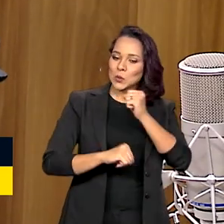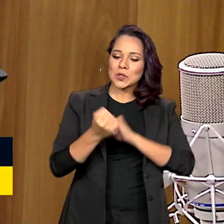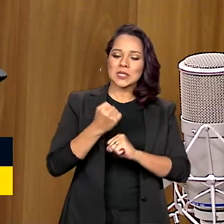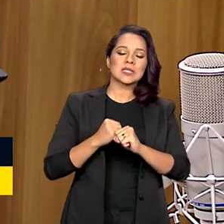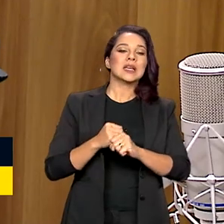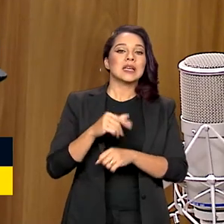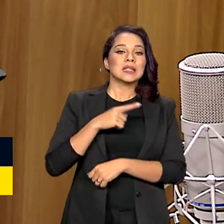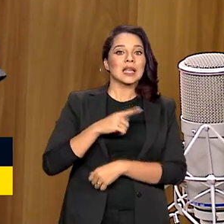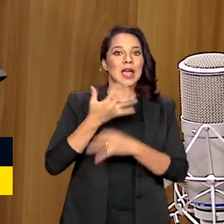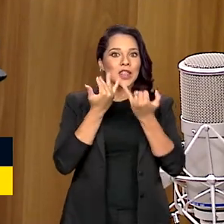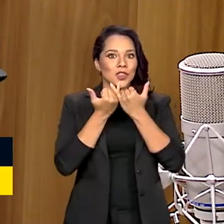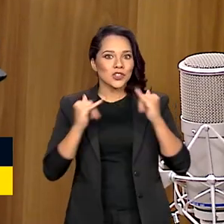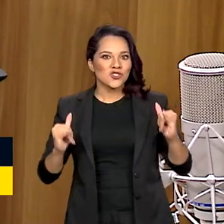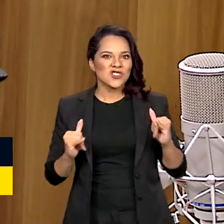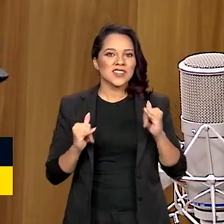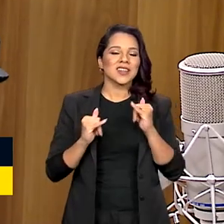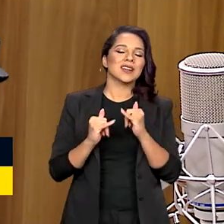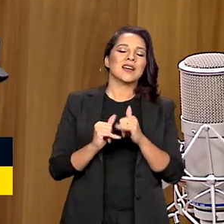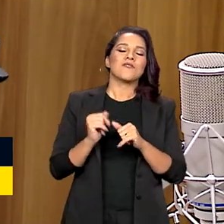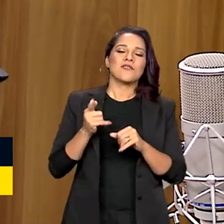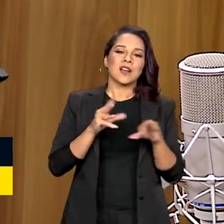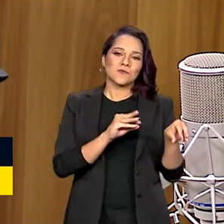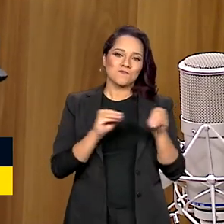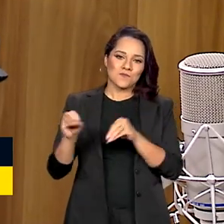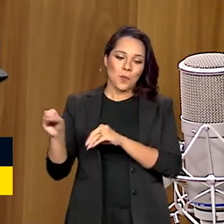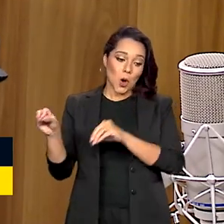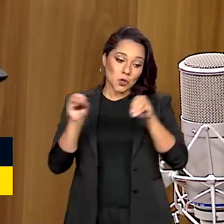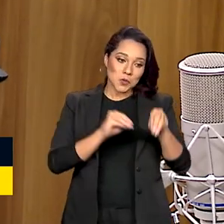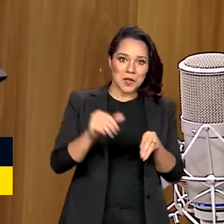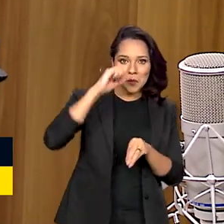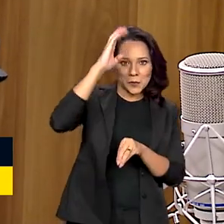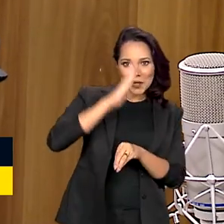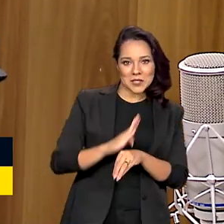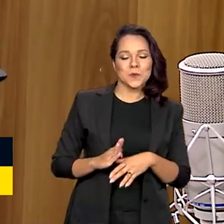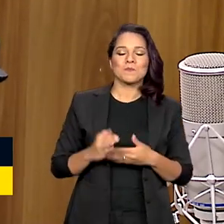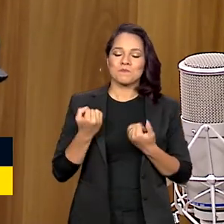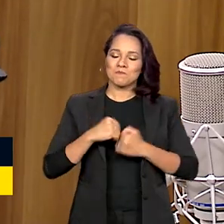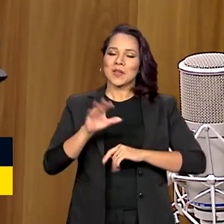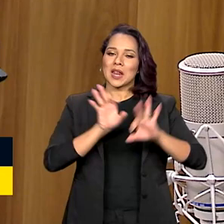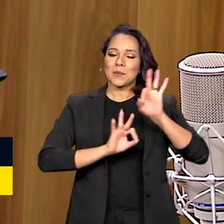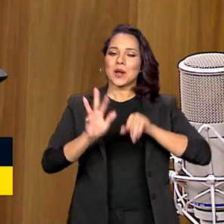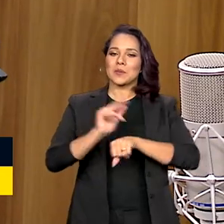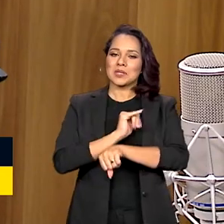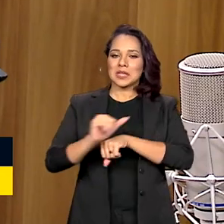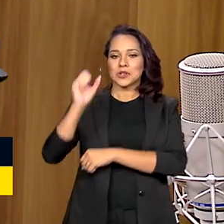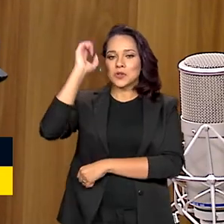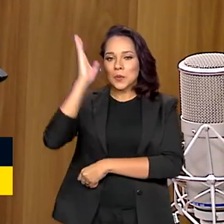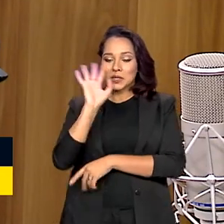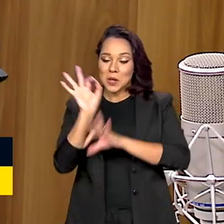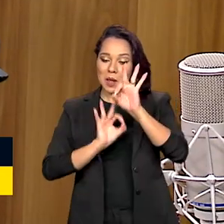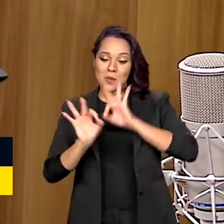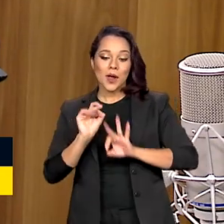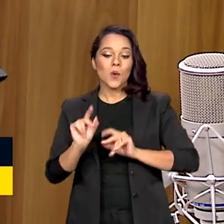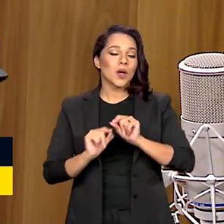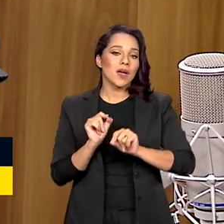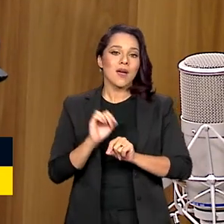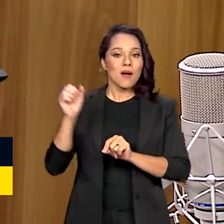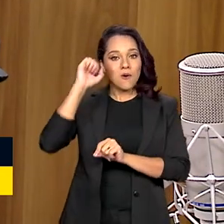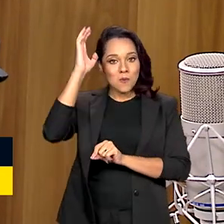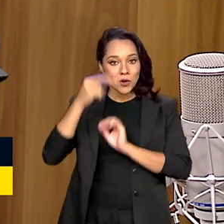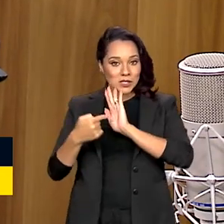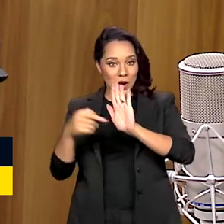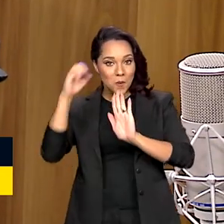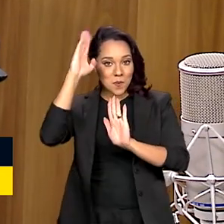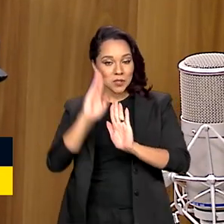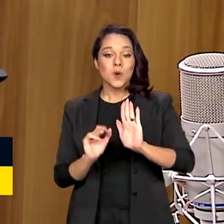em energia, intensas em emissões, devem se deslocar para o Brasil. Eu acho que a gente tem que montar, a estratégia do Brasil montada é isso, levar um Brasil